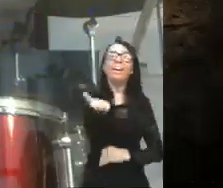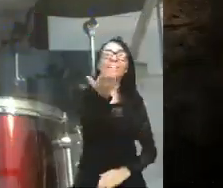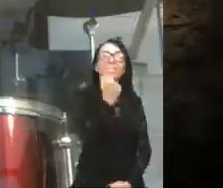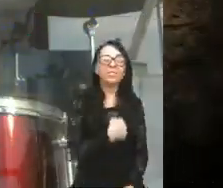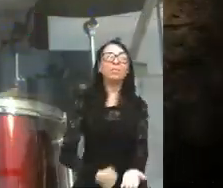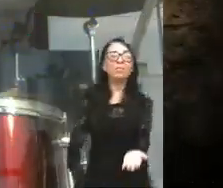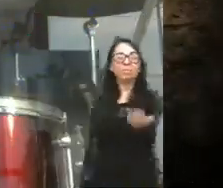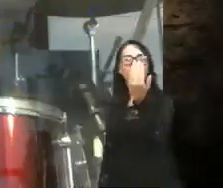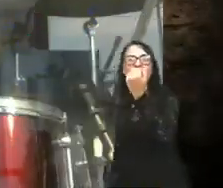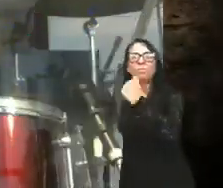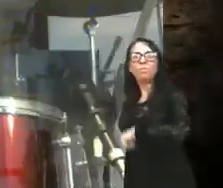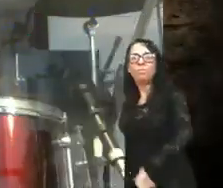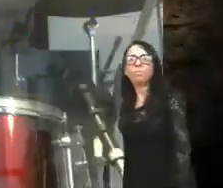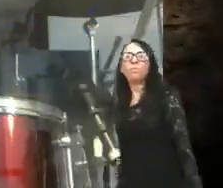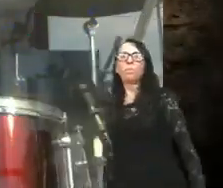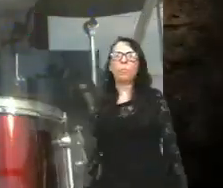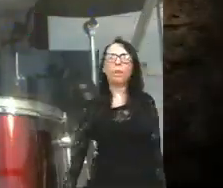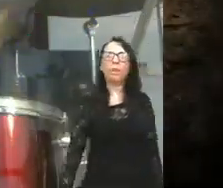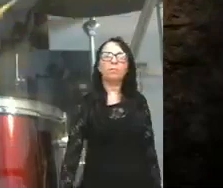vem.